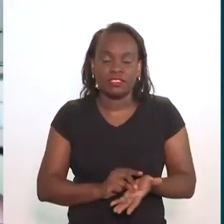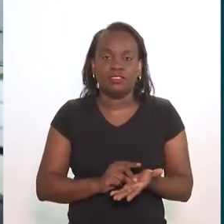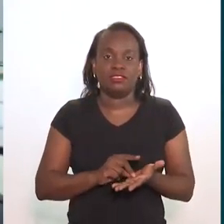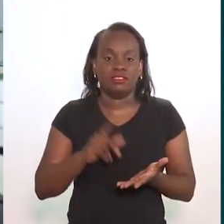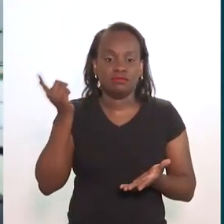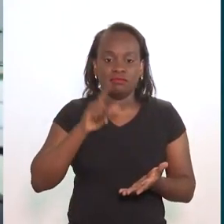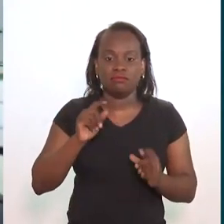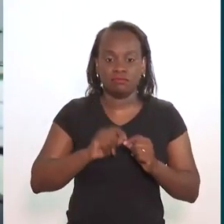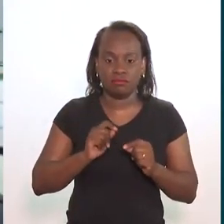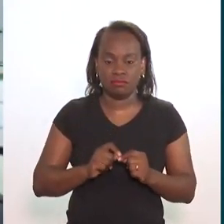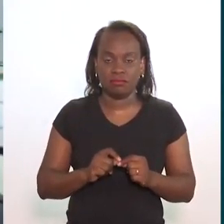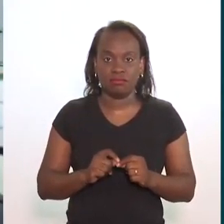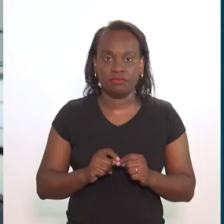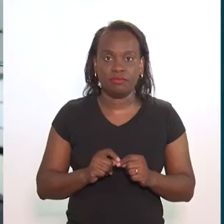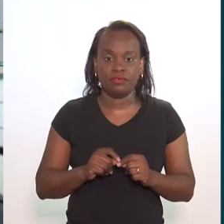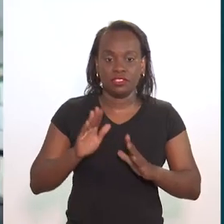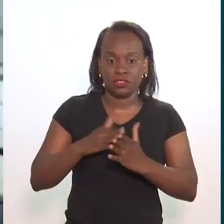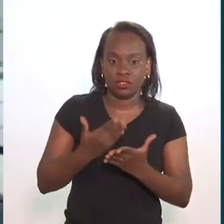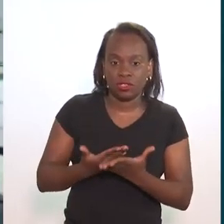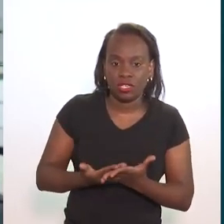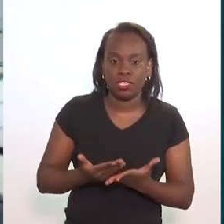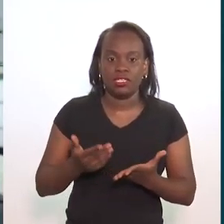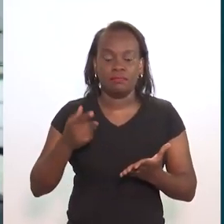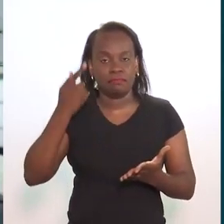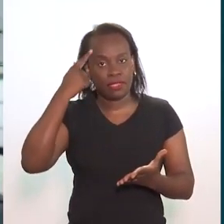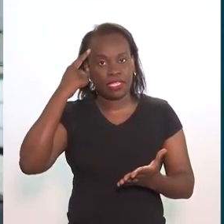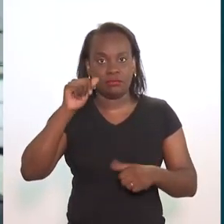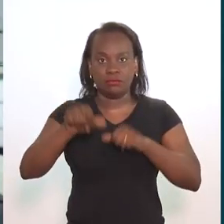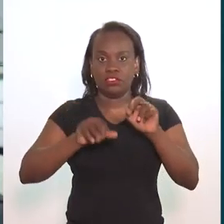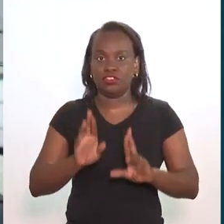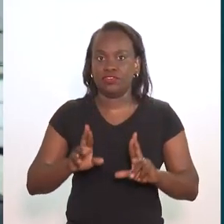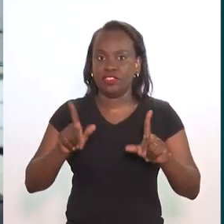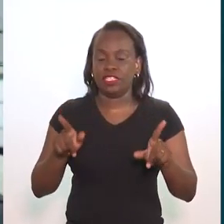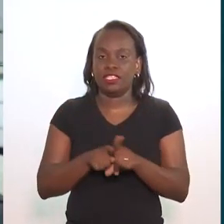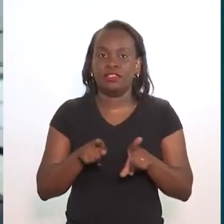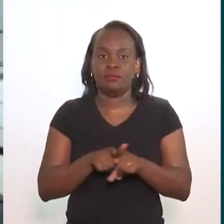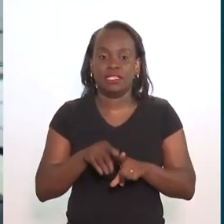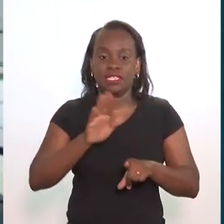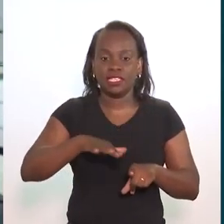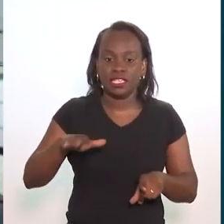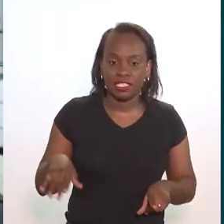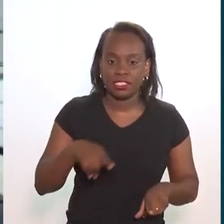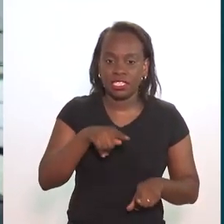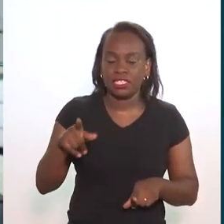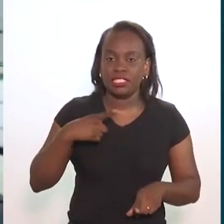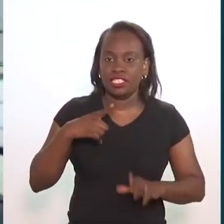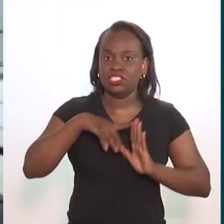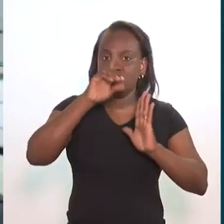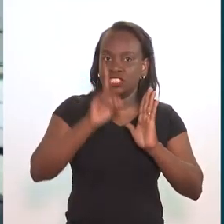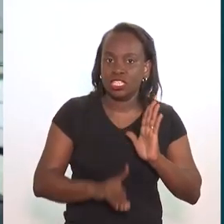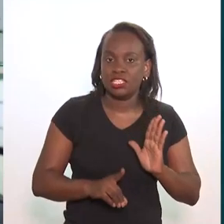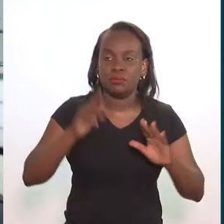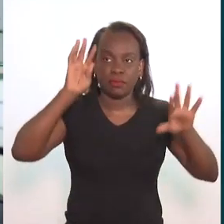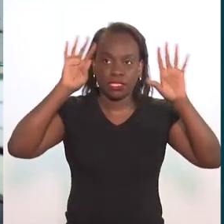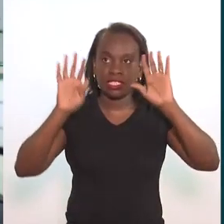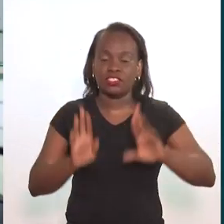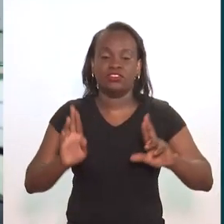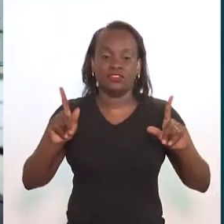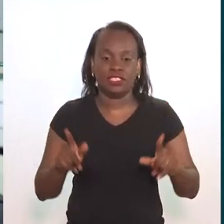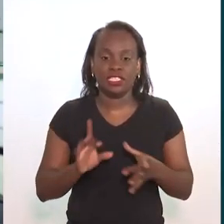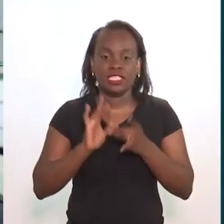gente realmente conseguir fazer com que as escolas pensem fora da caixa, para que essas crianças tenham o direito